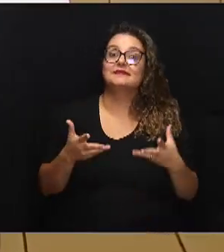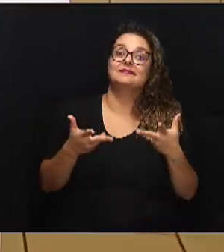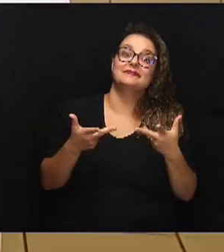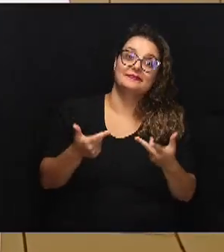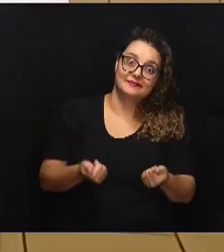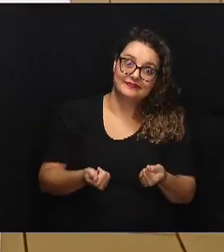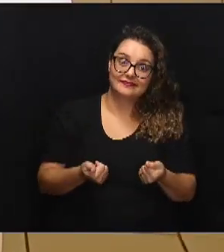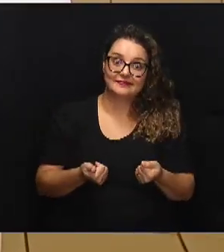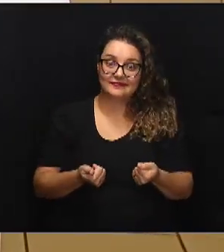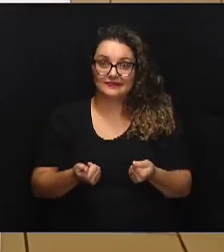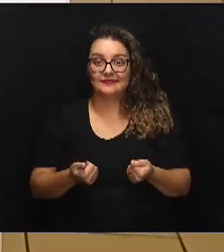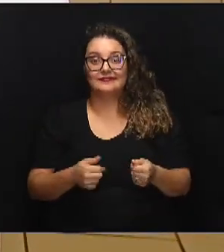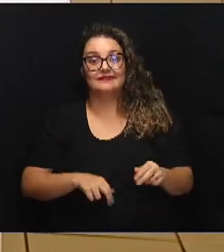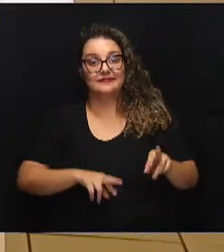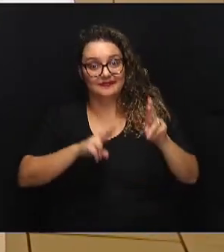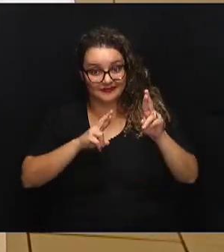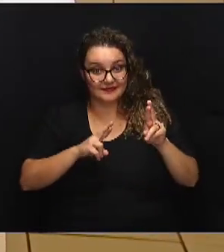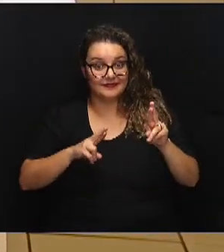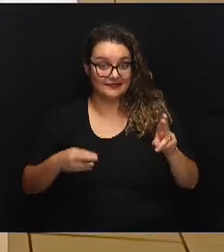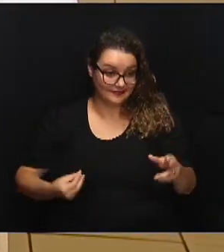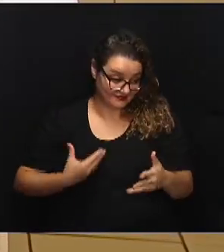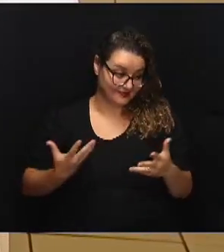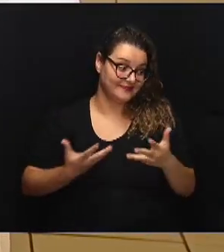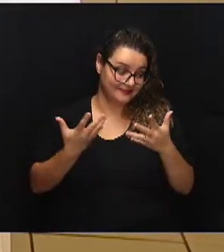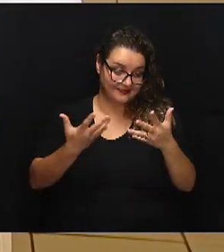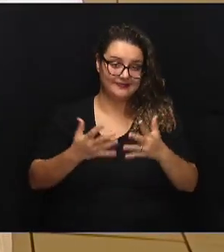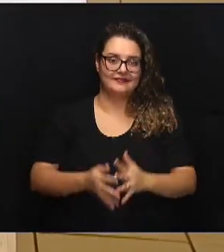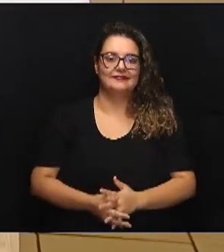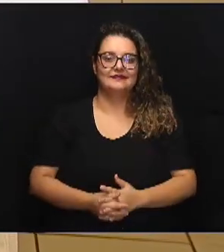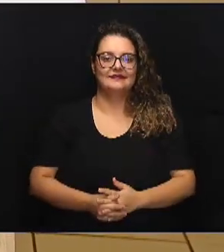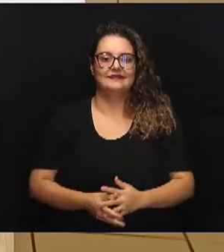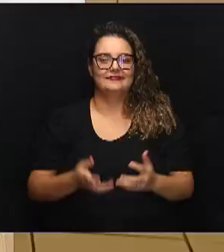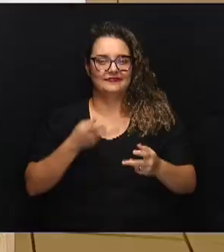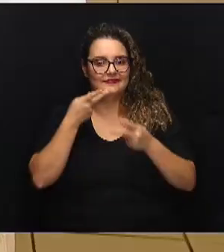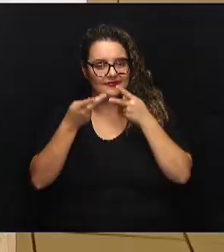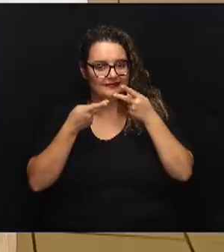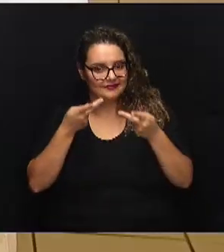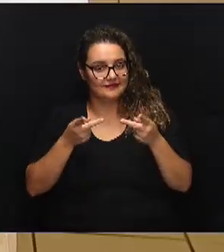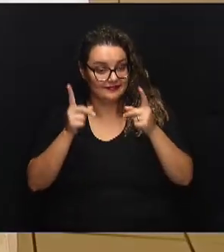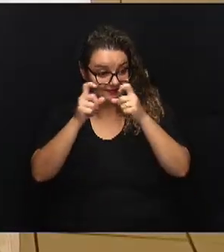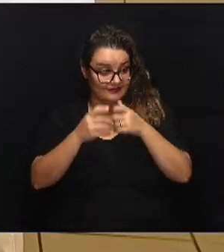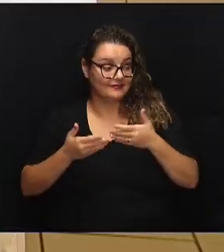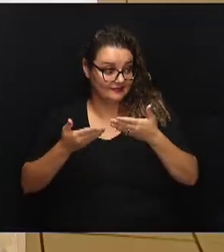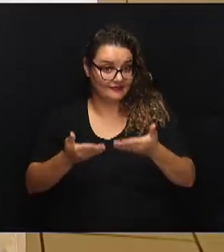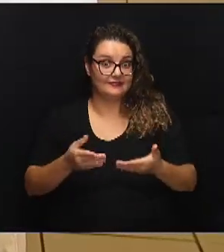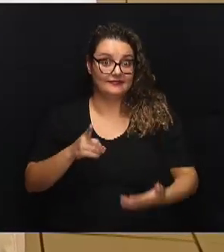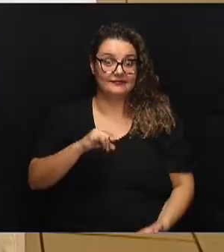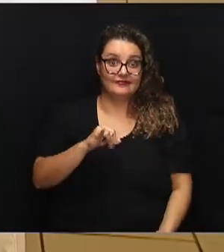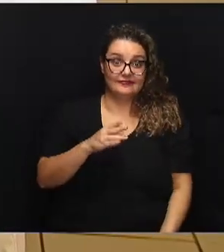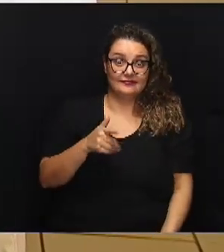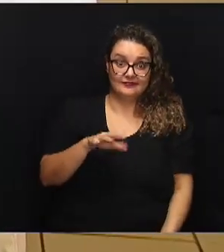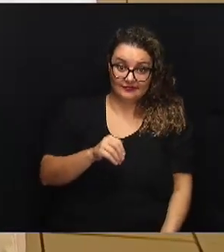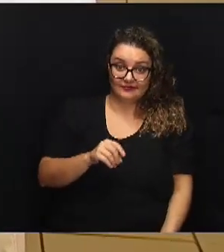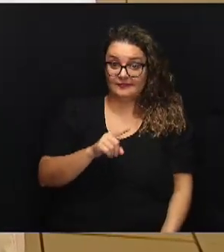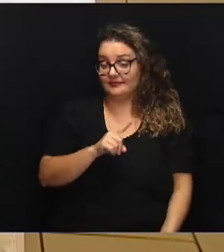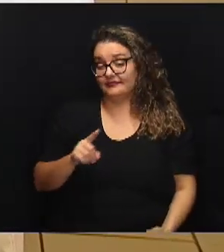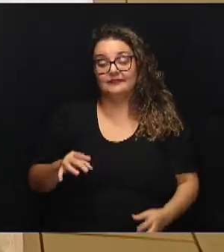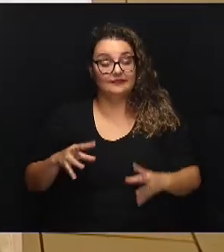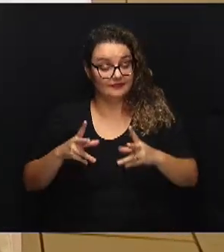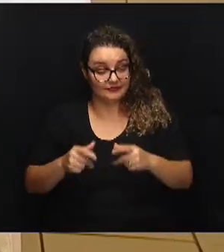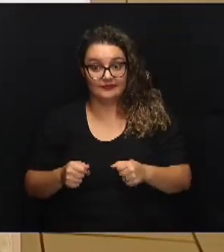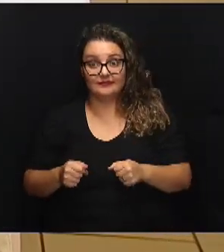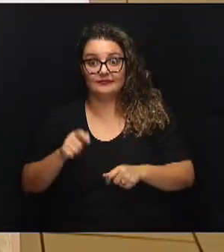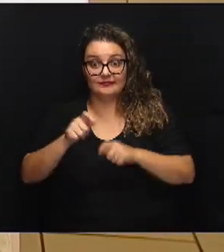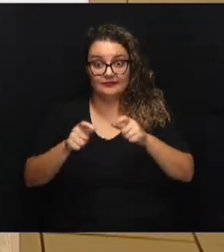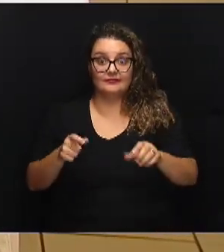com muita esperança e muita vida, né? Queria que você falasse desse desafio que é a adicção, que nem todas as pessoas vão se